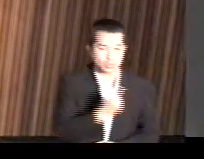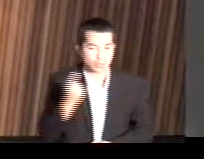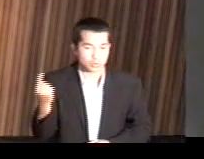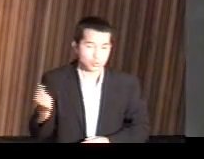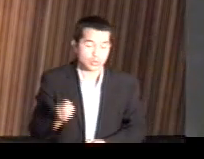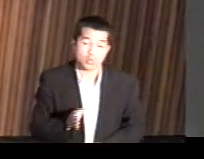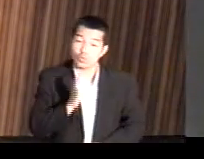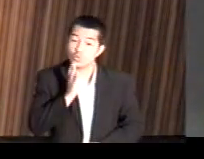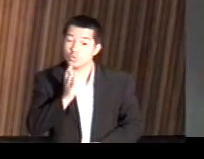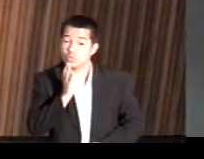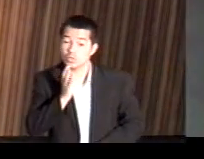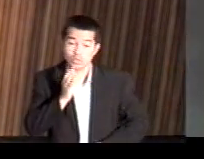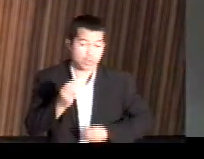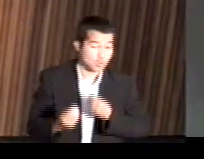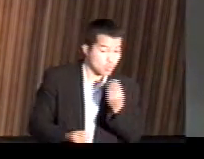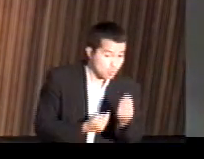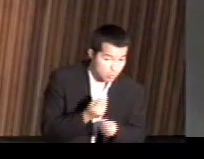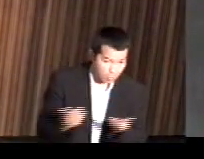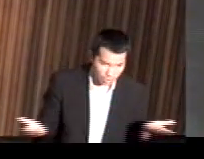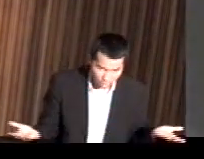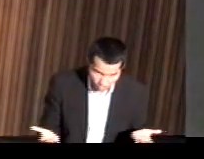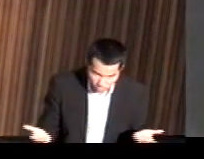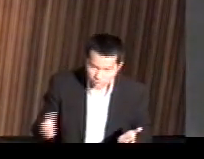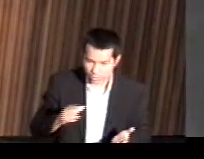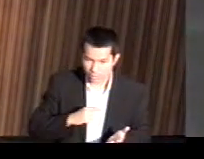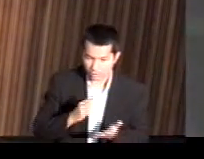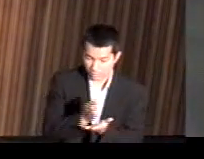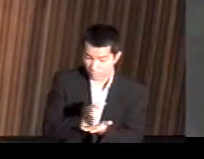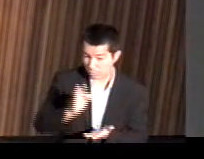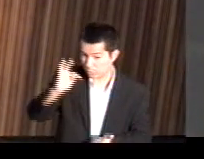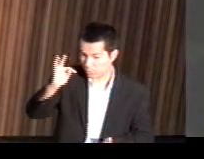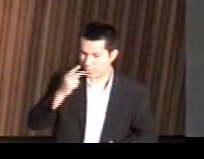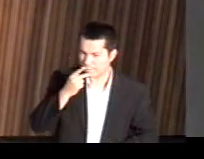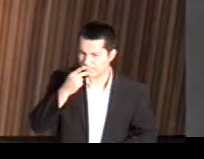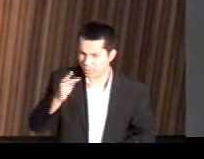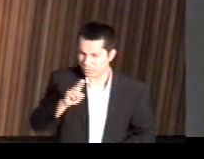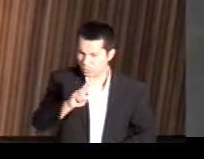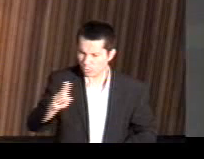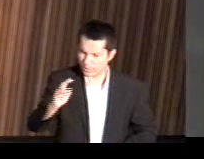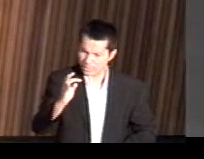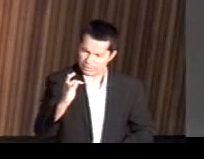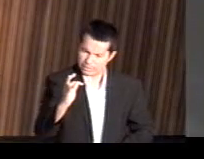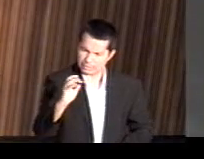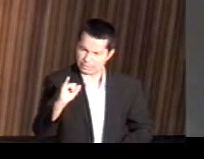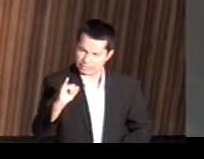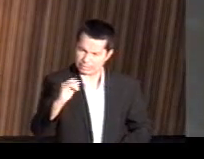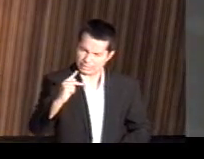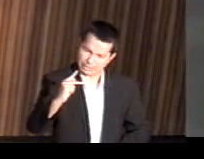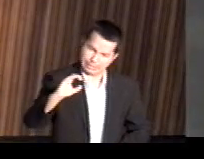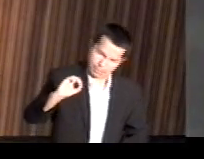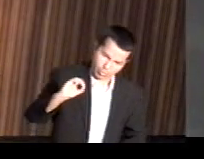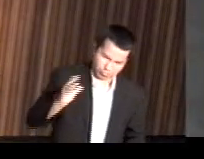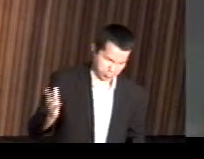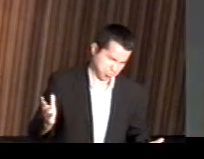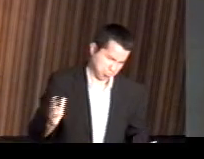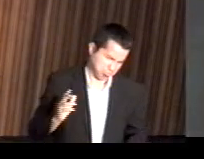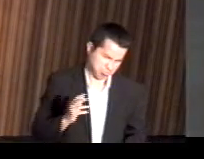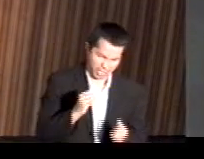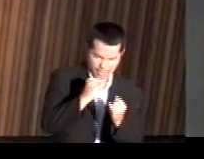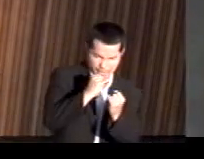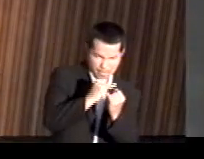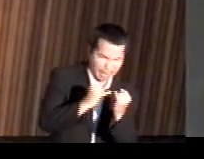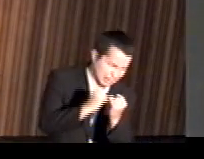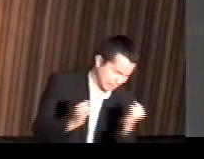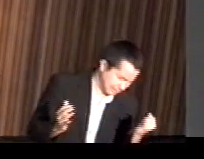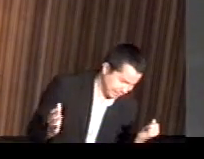usando um sistema chamado tipologia do Velho Testamento no Novo Testamento. Por exemplo, a gente conhece